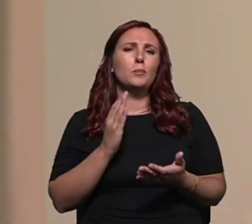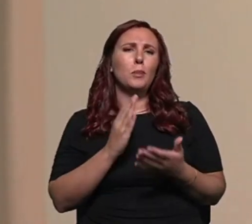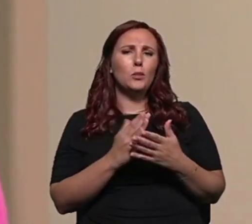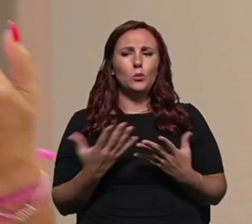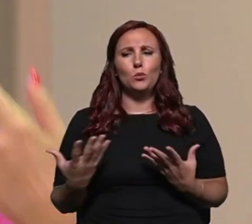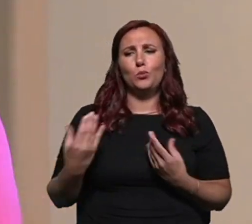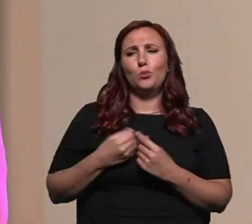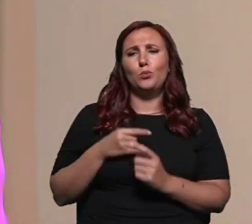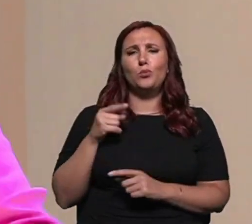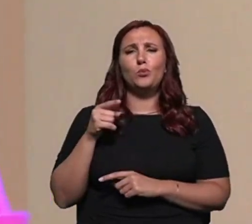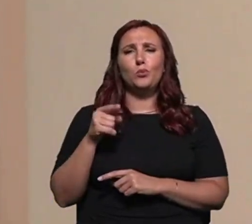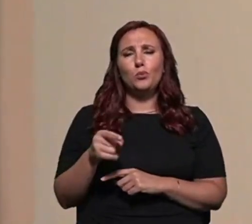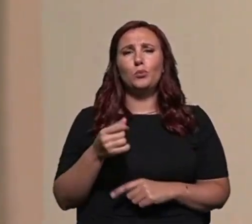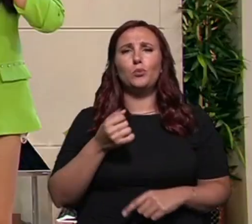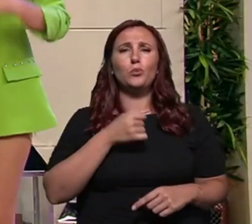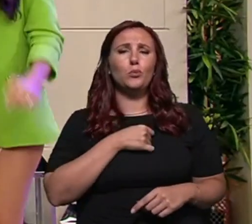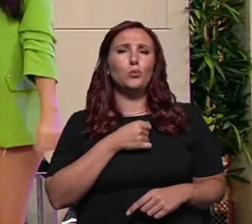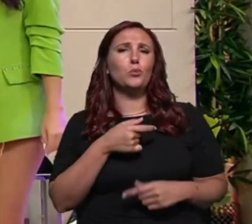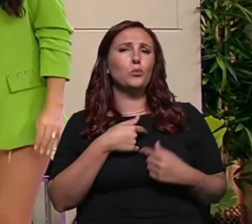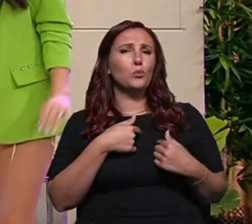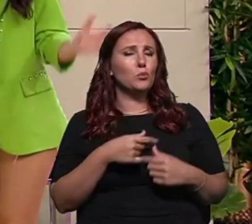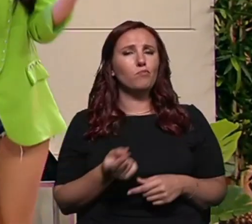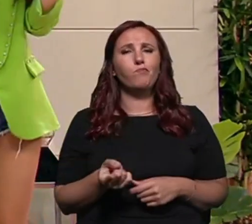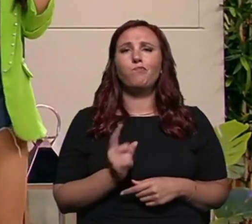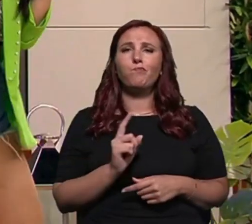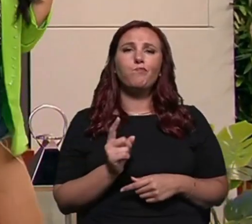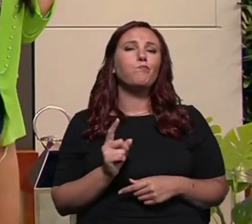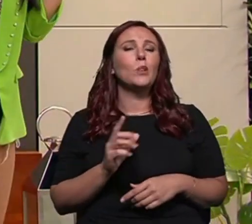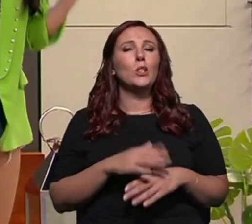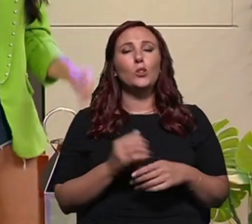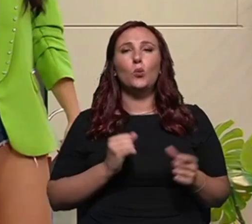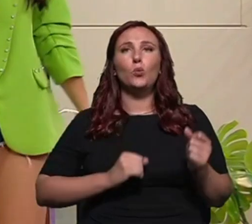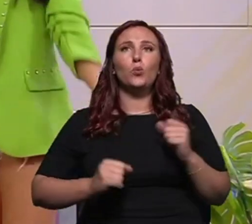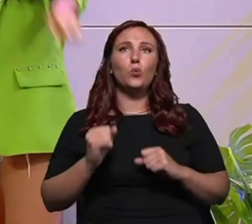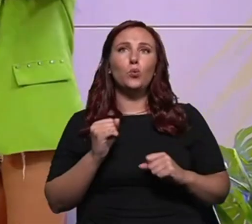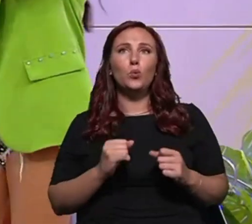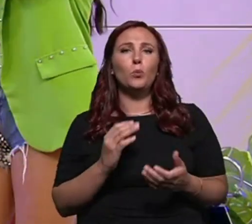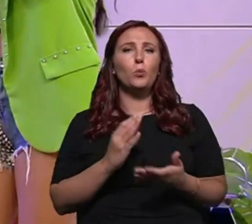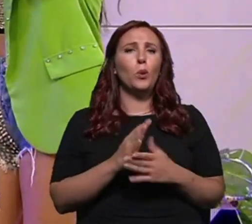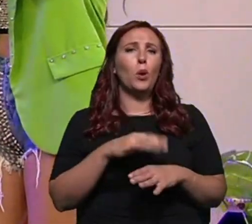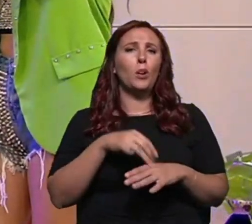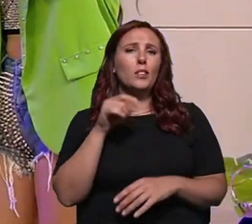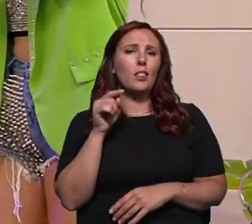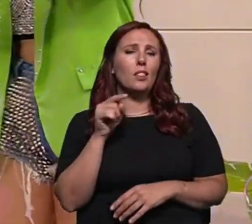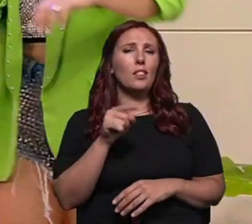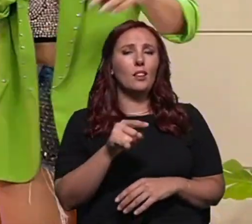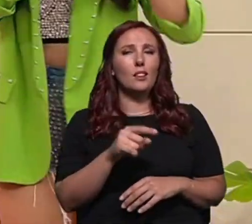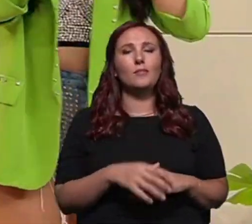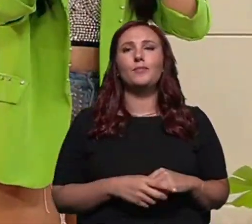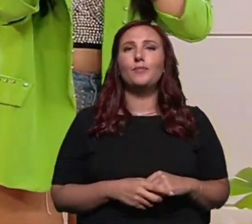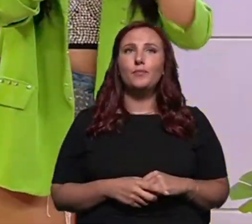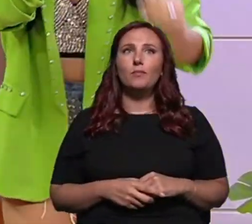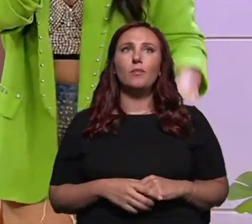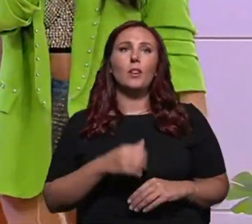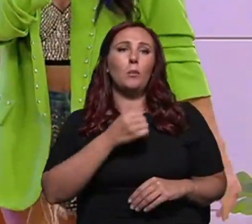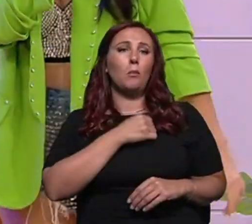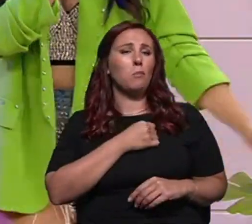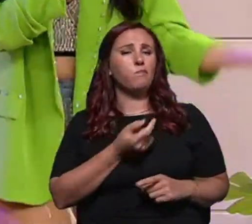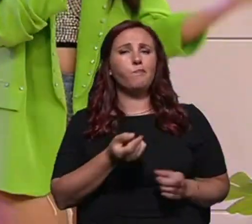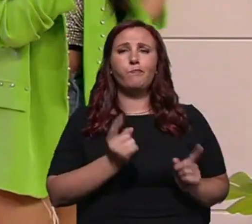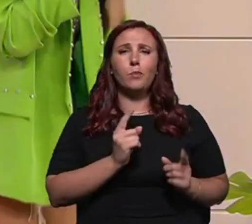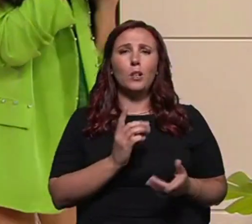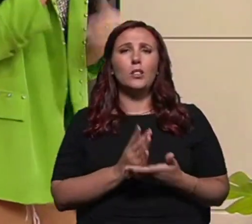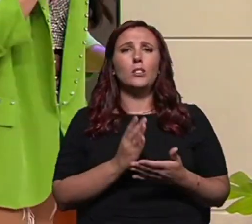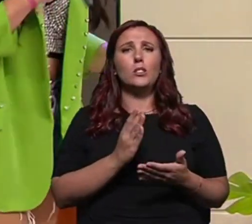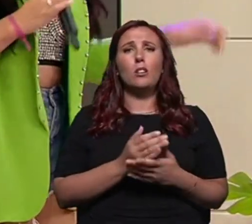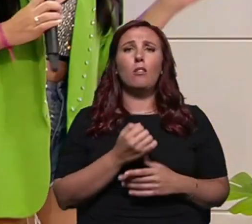te ter meu coração não bate só samba só samba samba por ti meu coração não bate